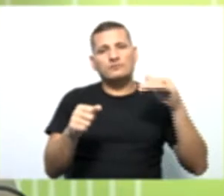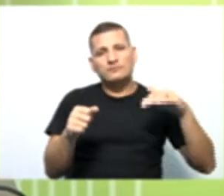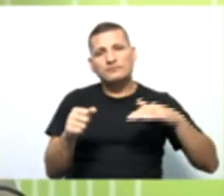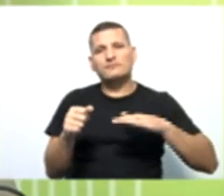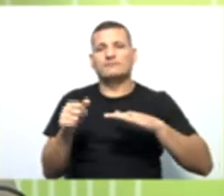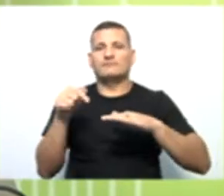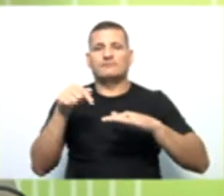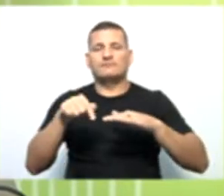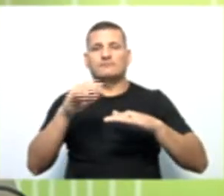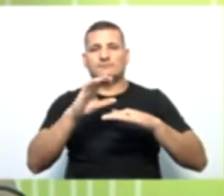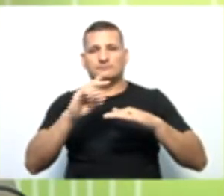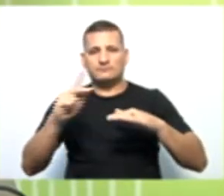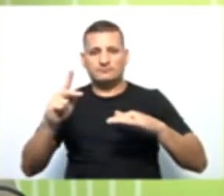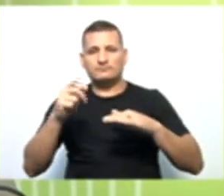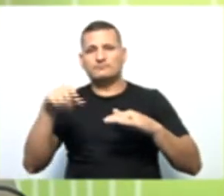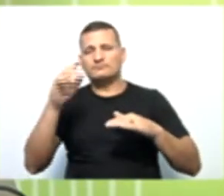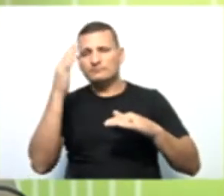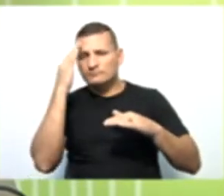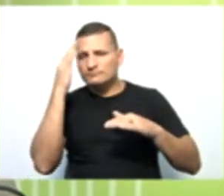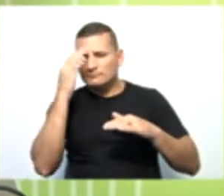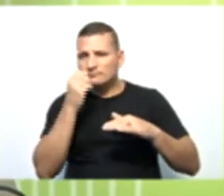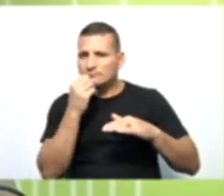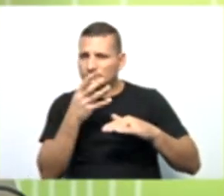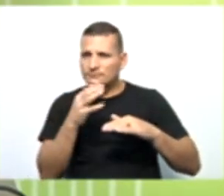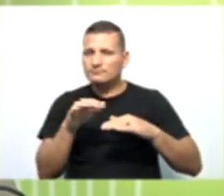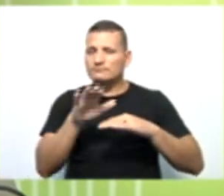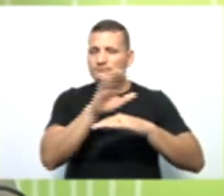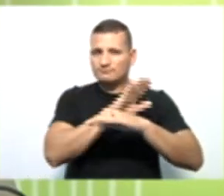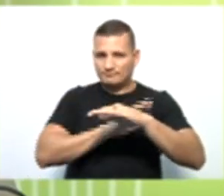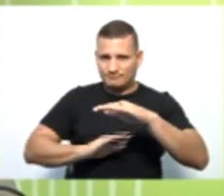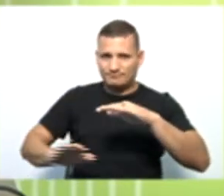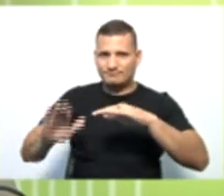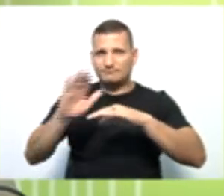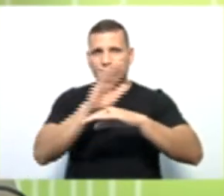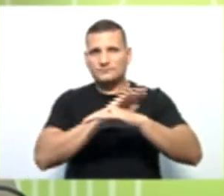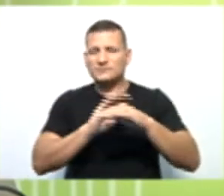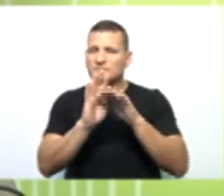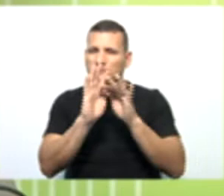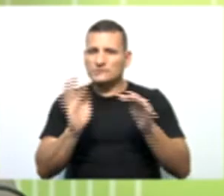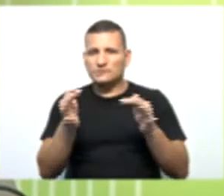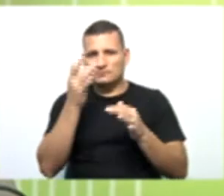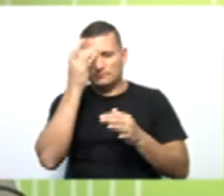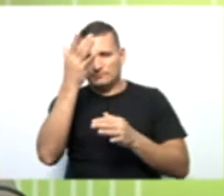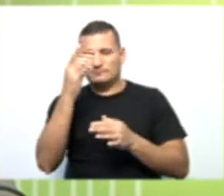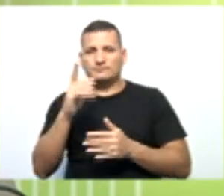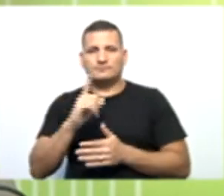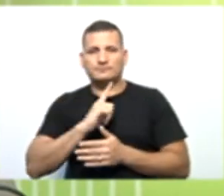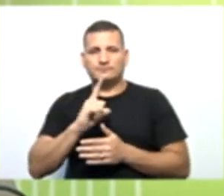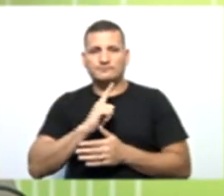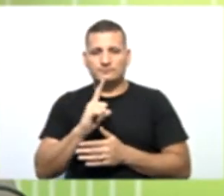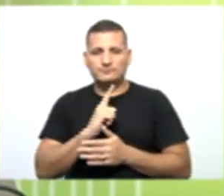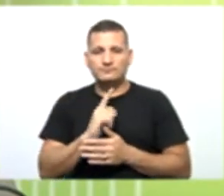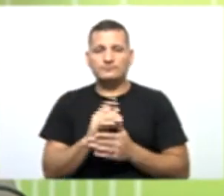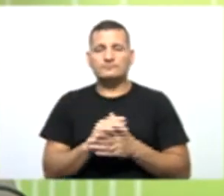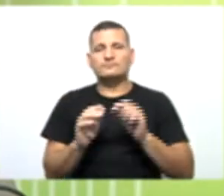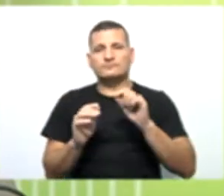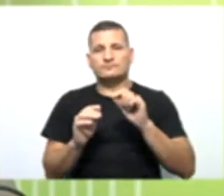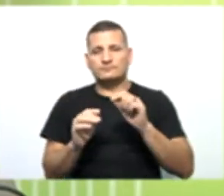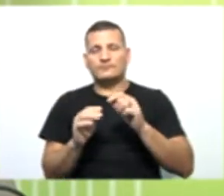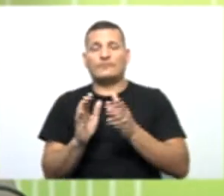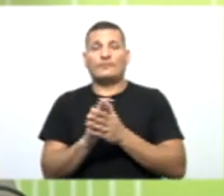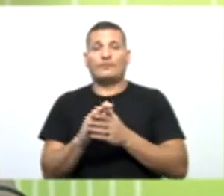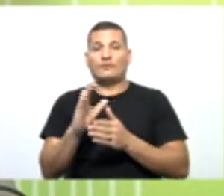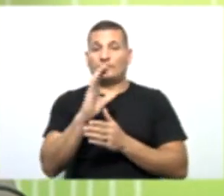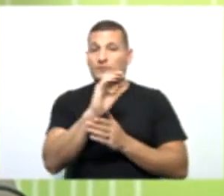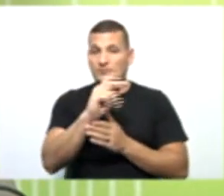cooperativa. Entenderam bem esse ciclo? É um ciclo bem fácil, bem simples. Entram recursos na